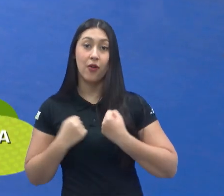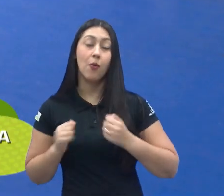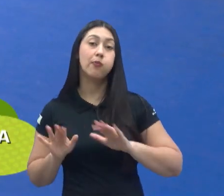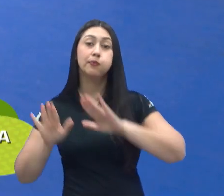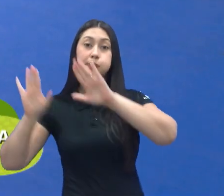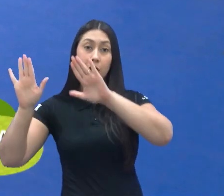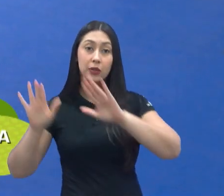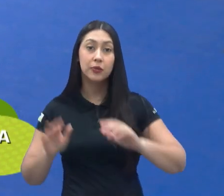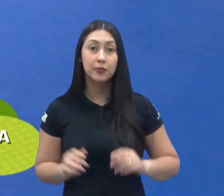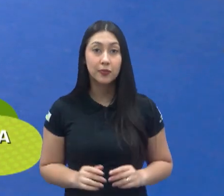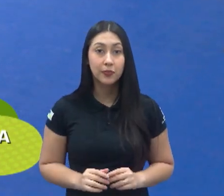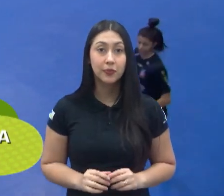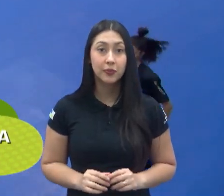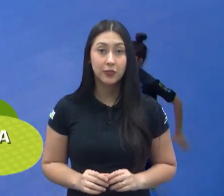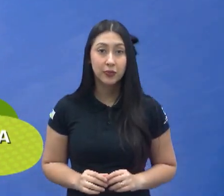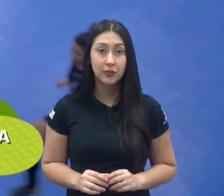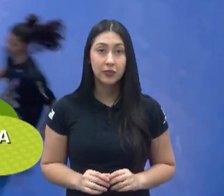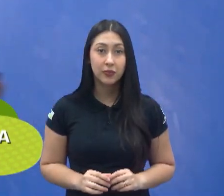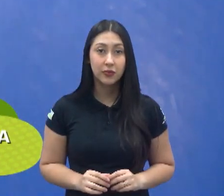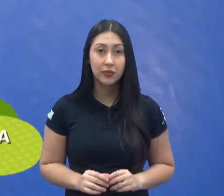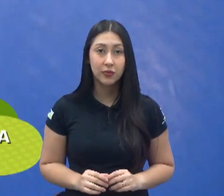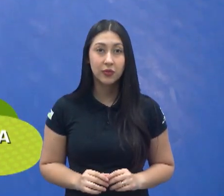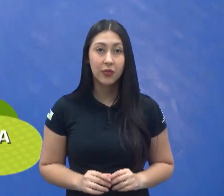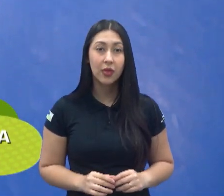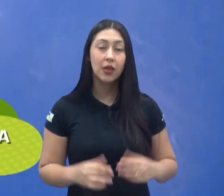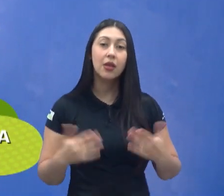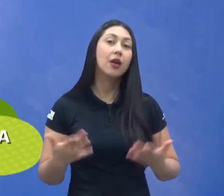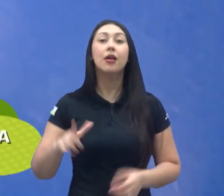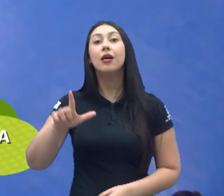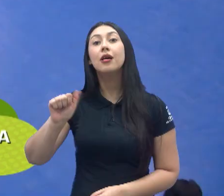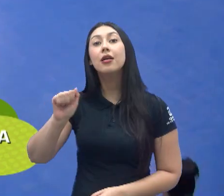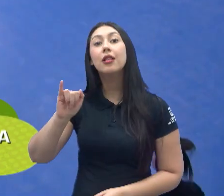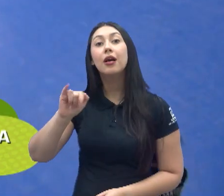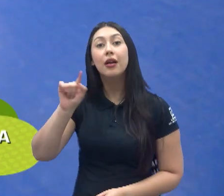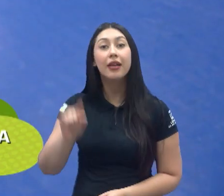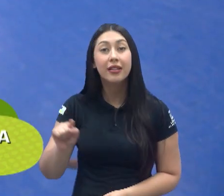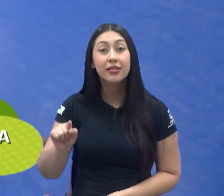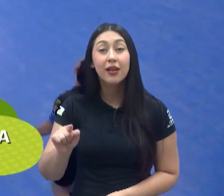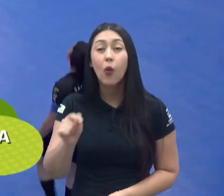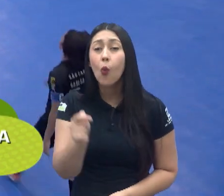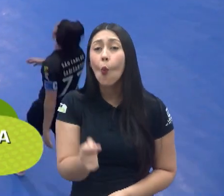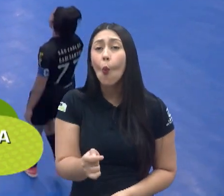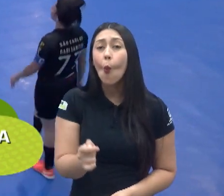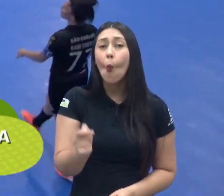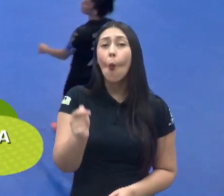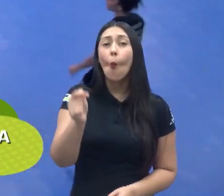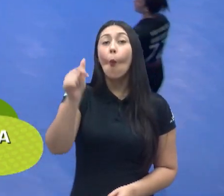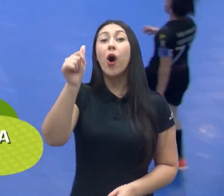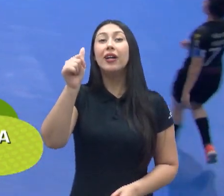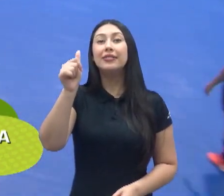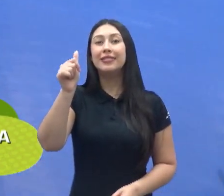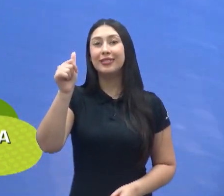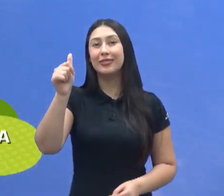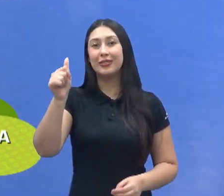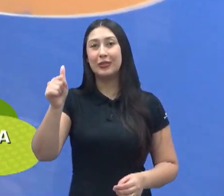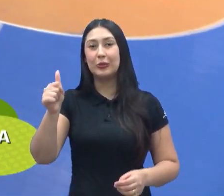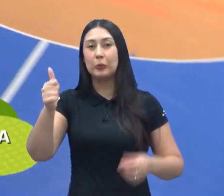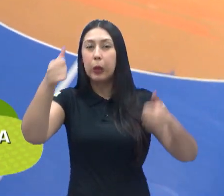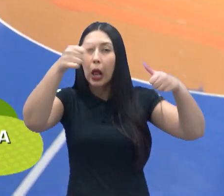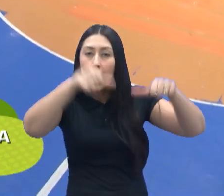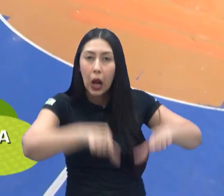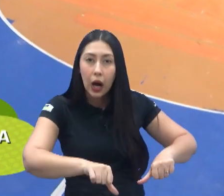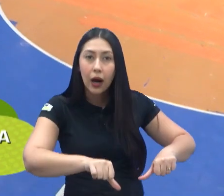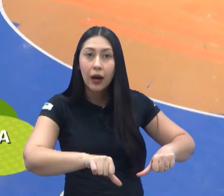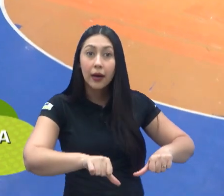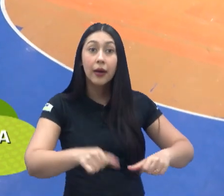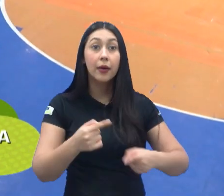de Vanessinha. E a Laís, hein? Ela quase foi do céu ao inferno. Primeira goleira